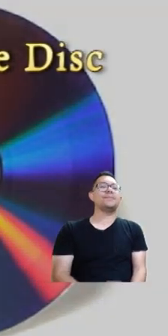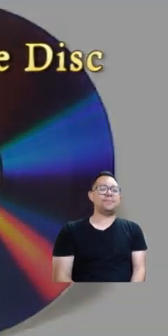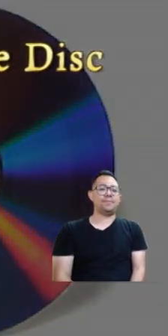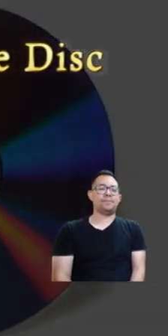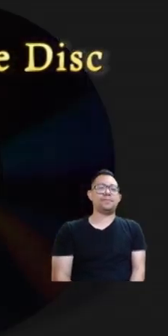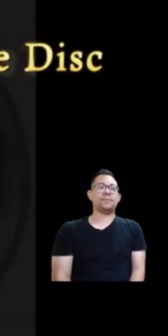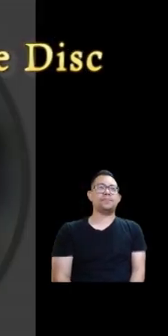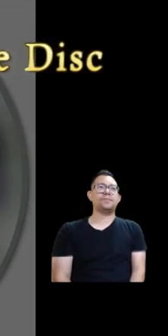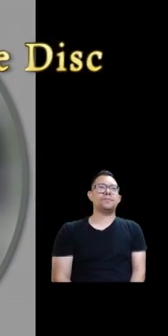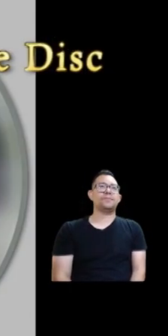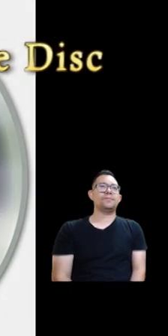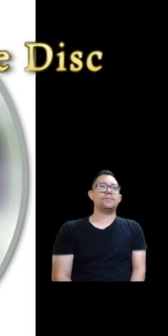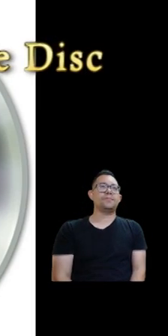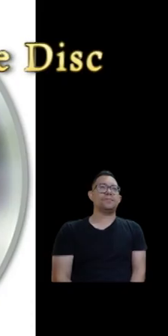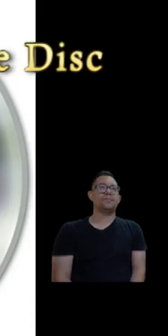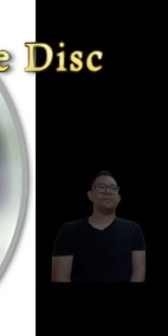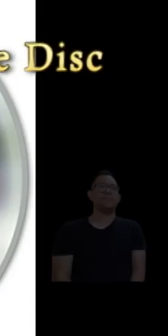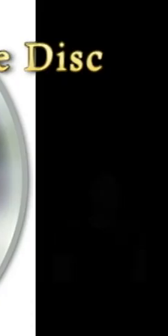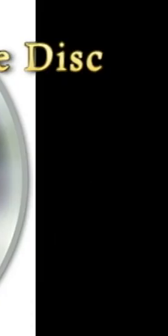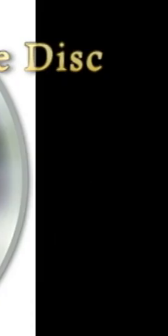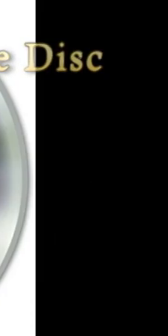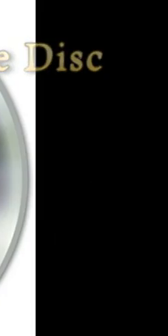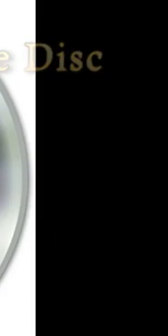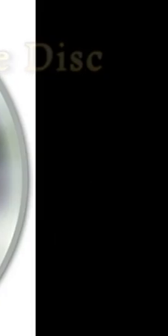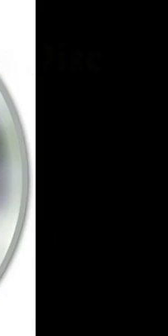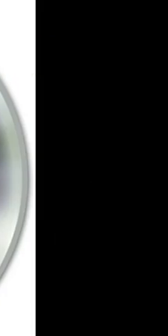conhecido popularmente por DVD.